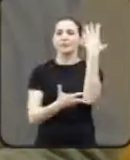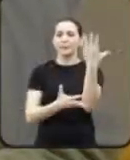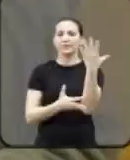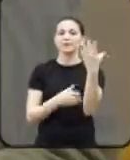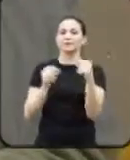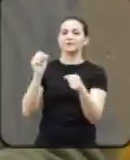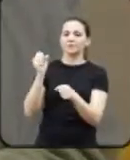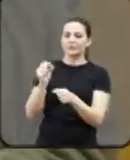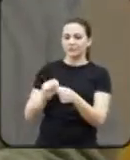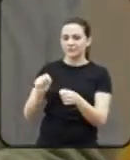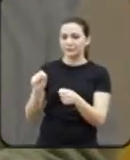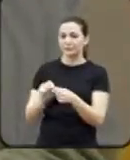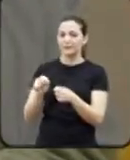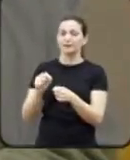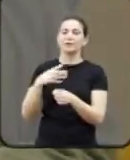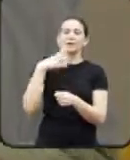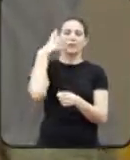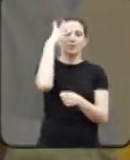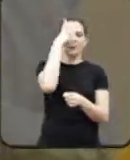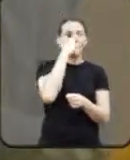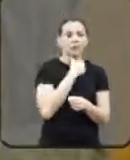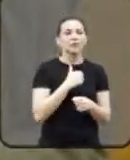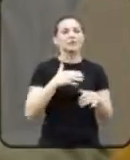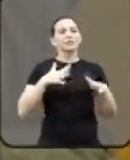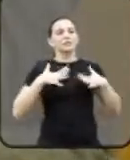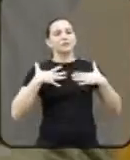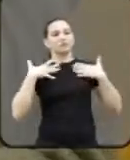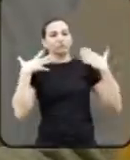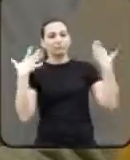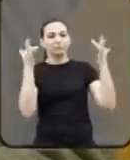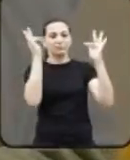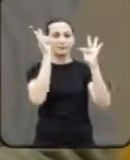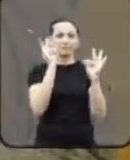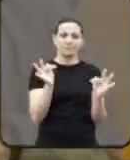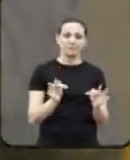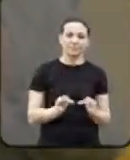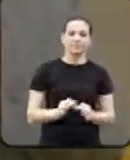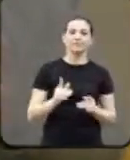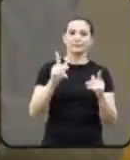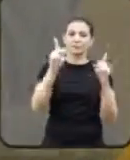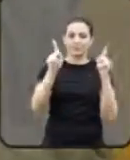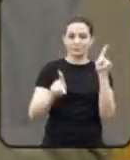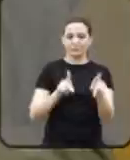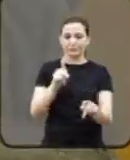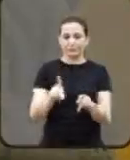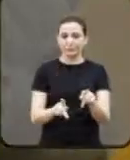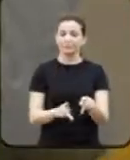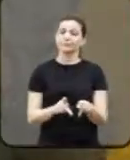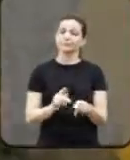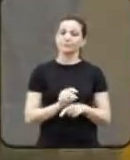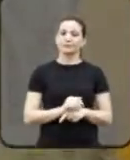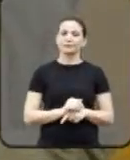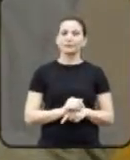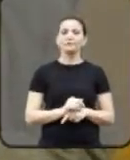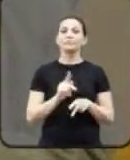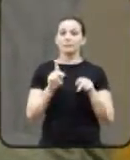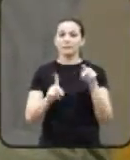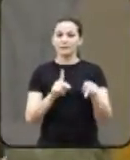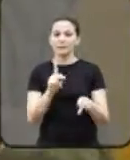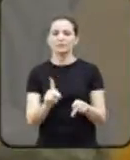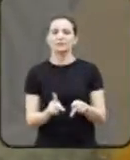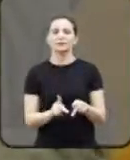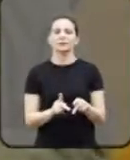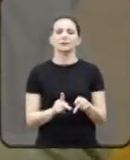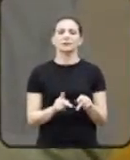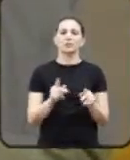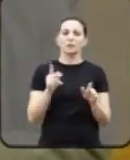com o valor dessa emenda que nós colocamos, e essa praça foi construída e está lá, uma bela praça, com a alegria das pessoas. Mas